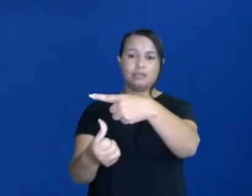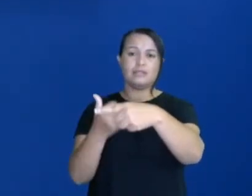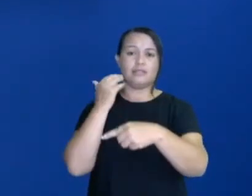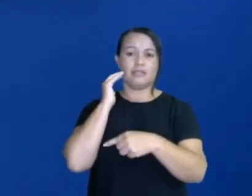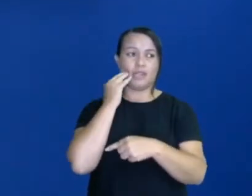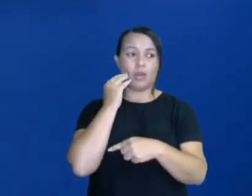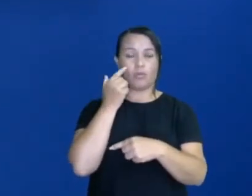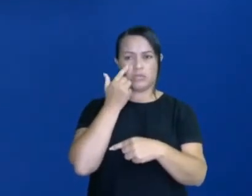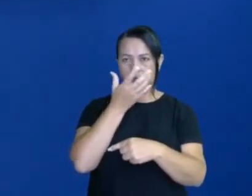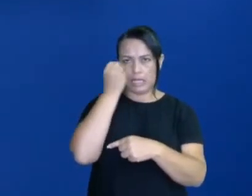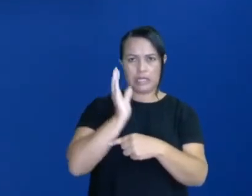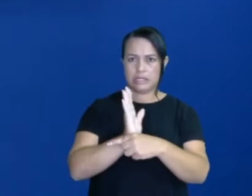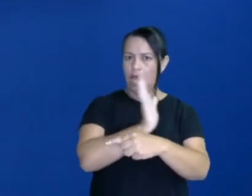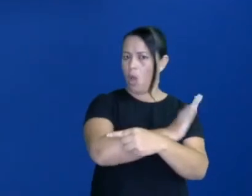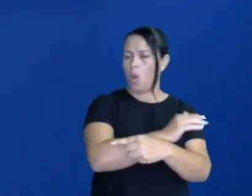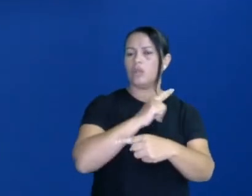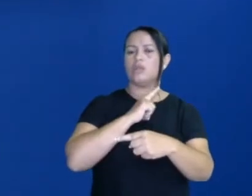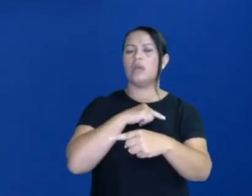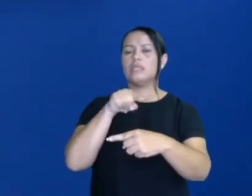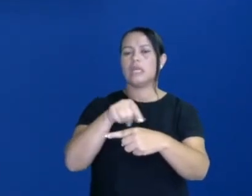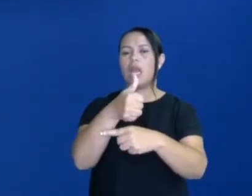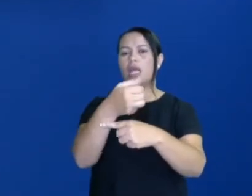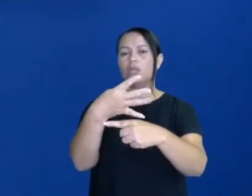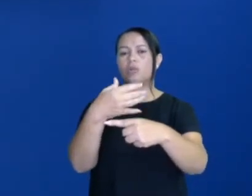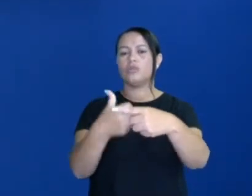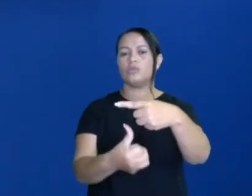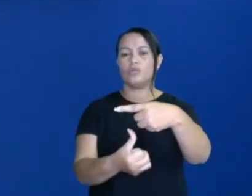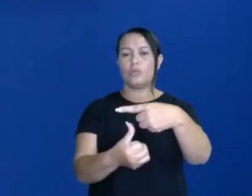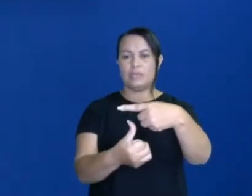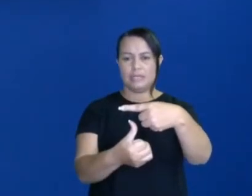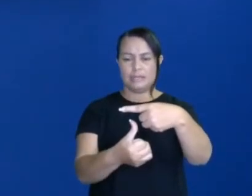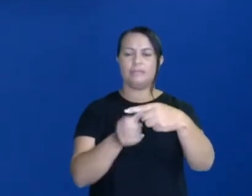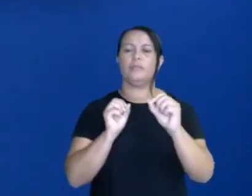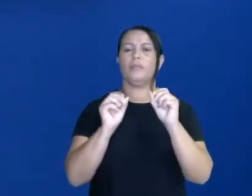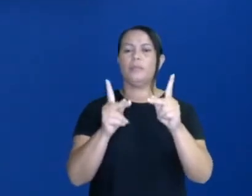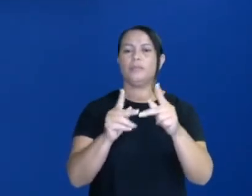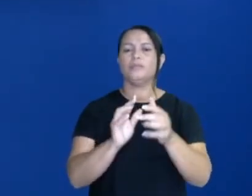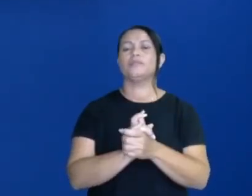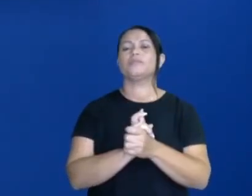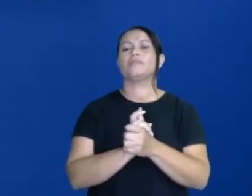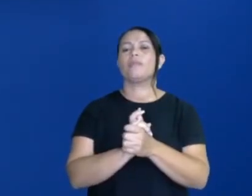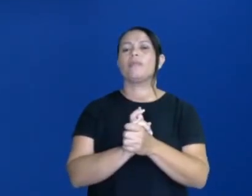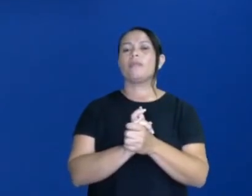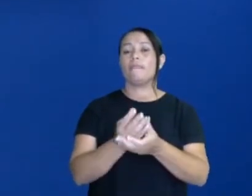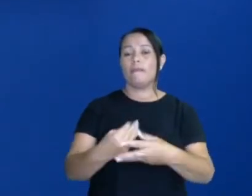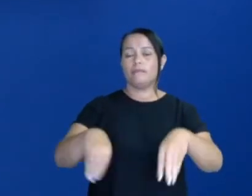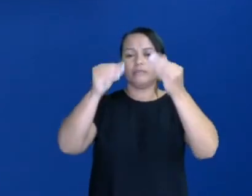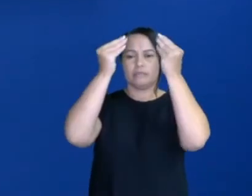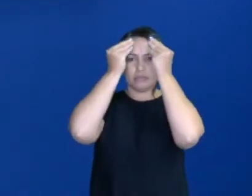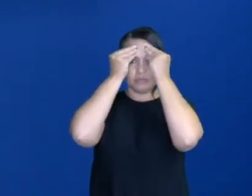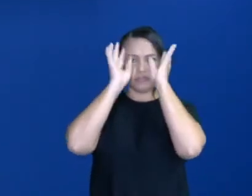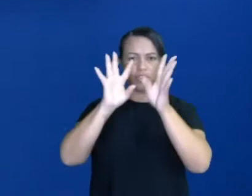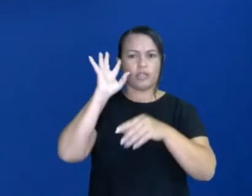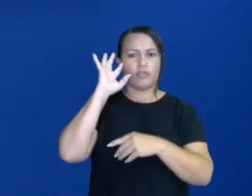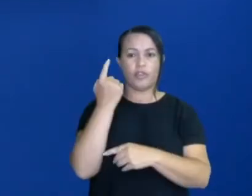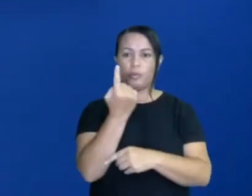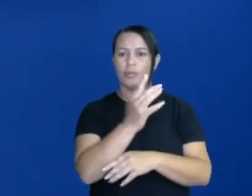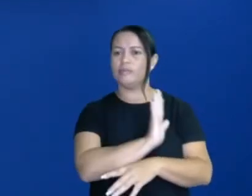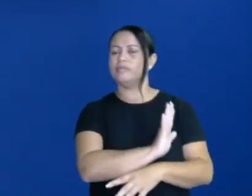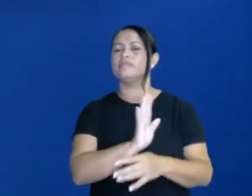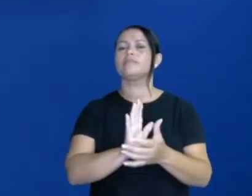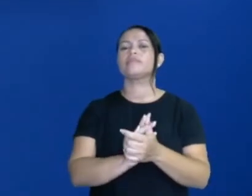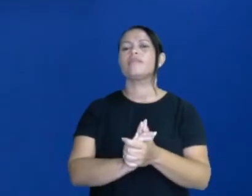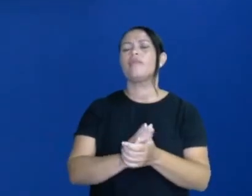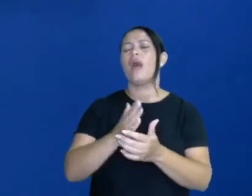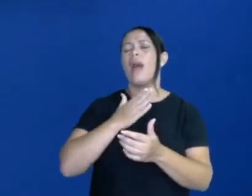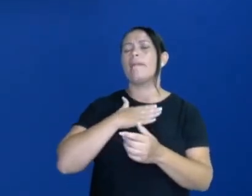6, tá? Esquece essa e agora eu tenho essa aqui apenas, ó, 14 sobre 6. Guarda ela, já resolvi uma fração, não é isso?